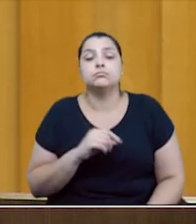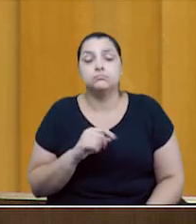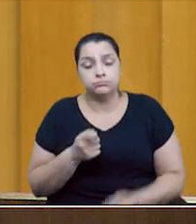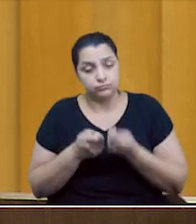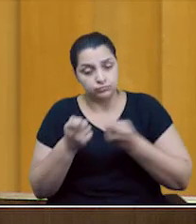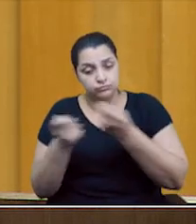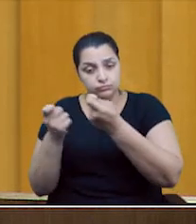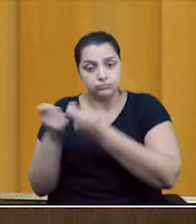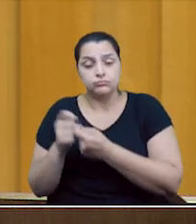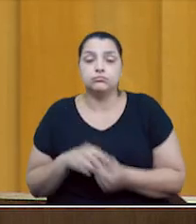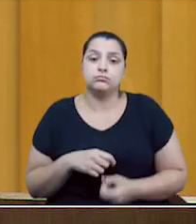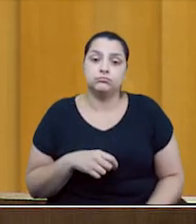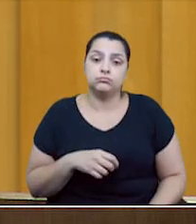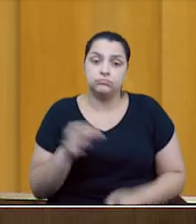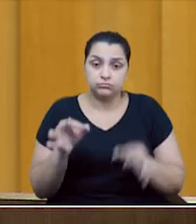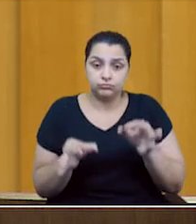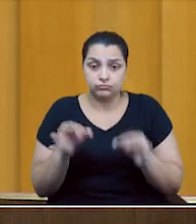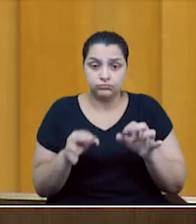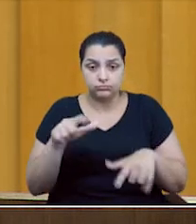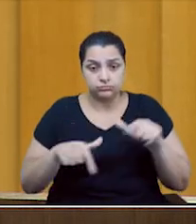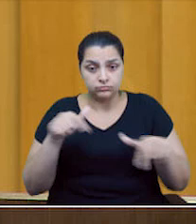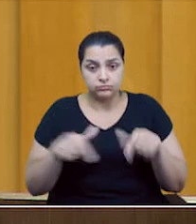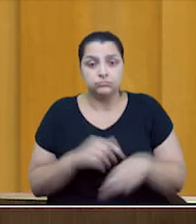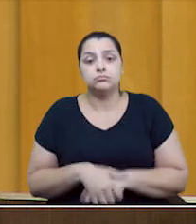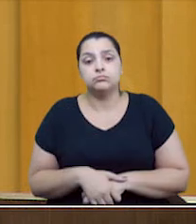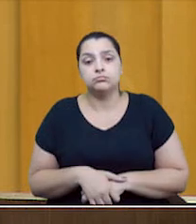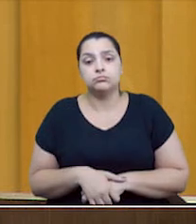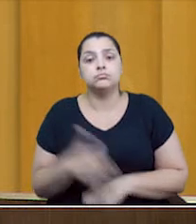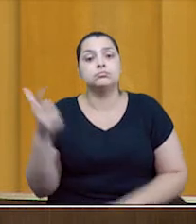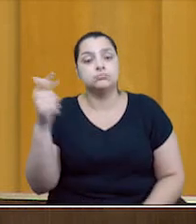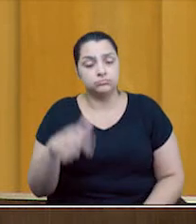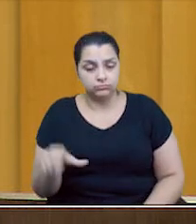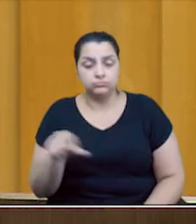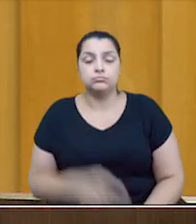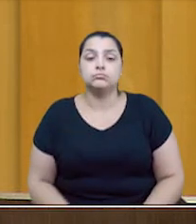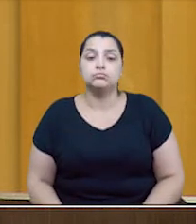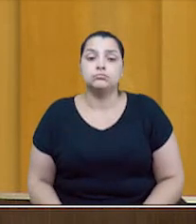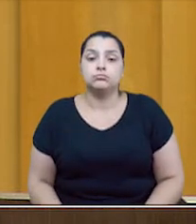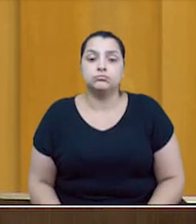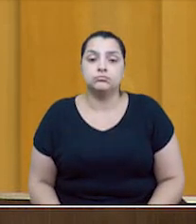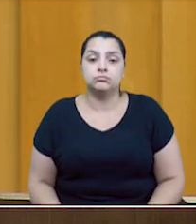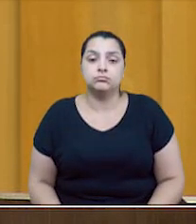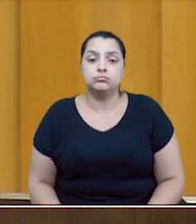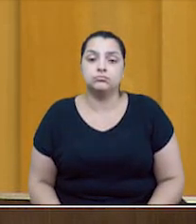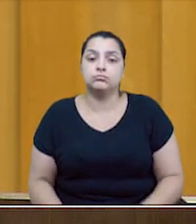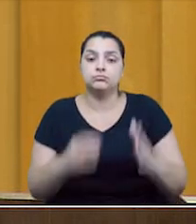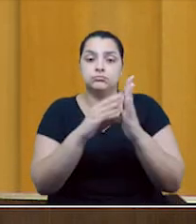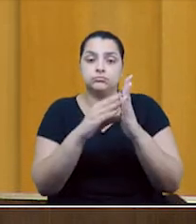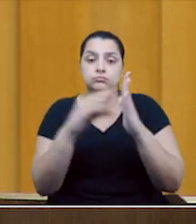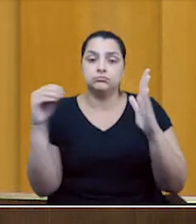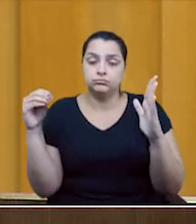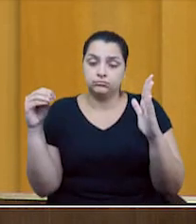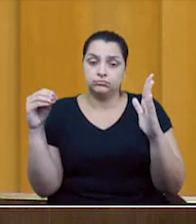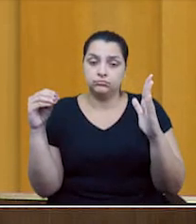Já na Justiça do Trabalho, o que mais uma vez repito, serviu de modelo para o